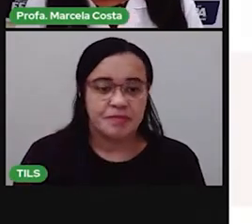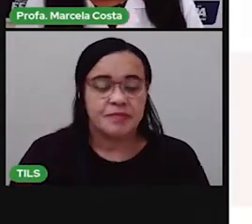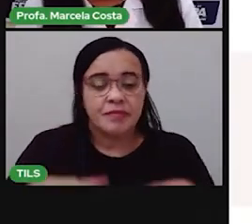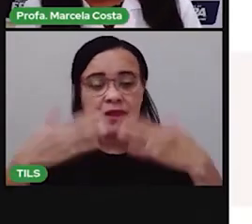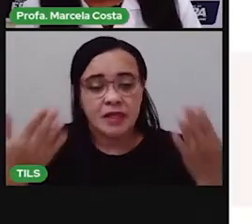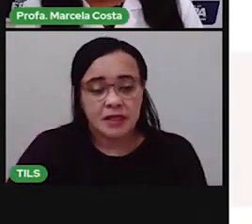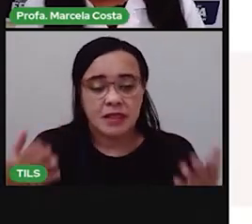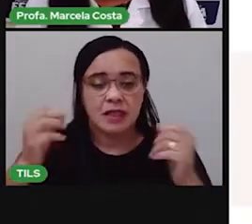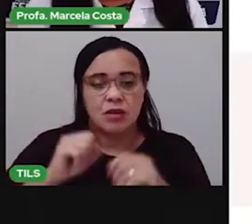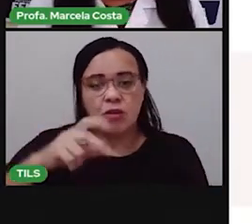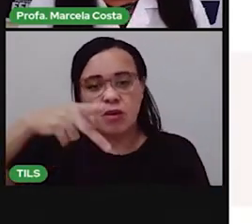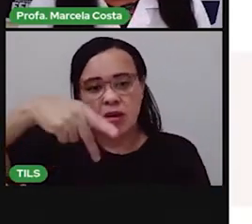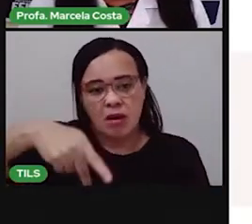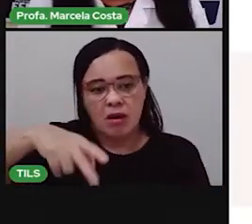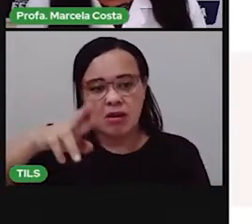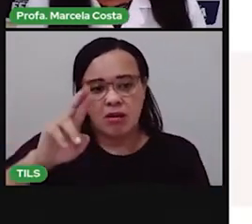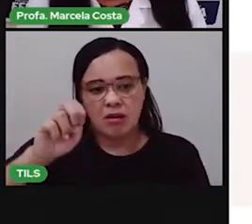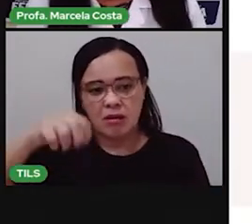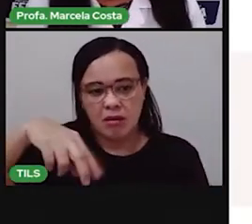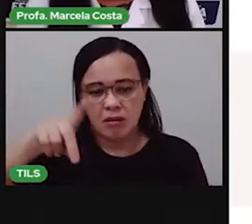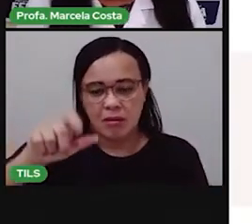imitar algum animal,